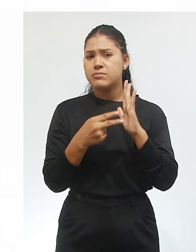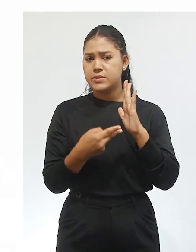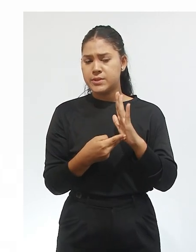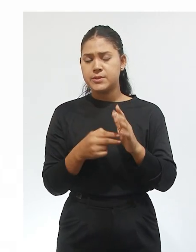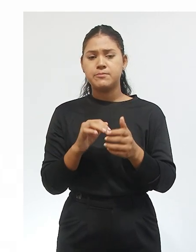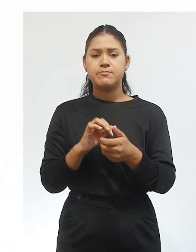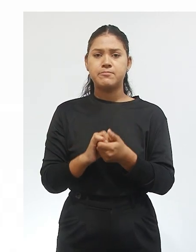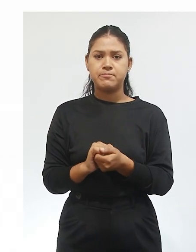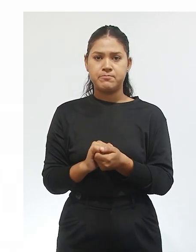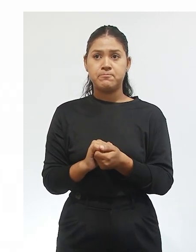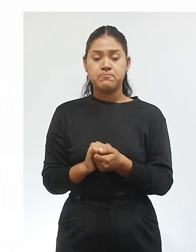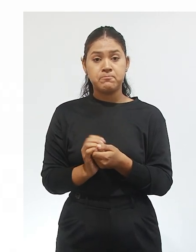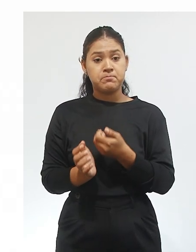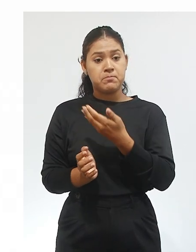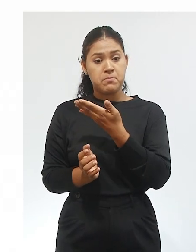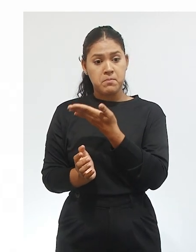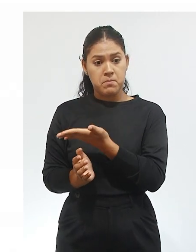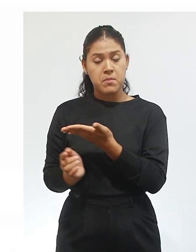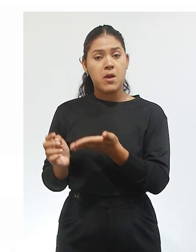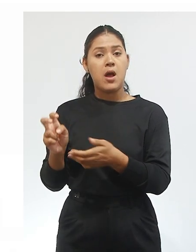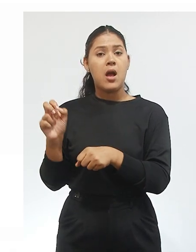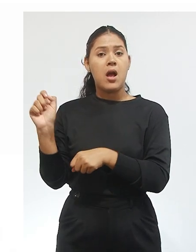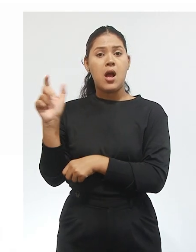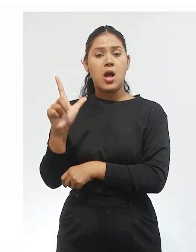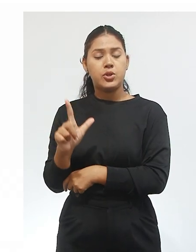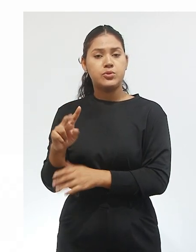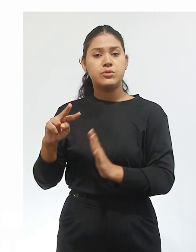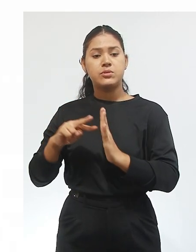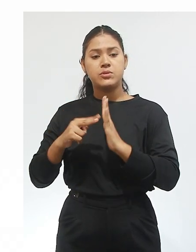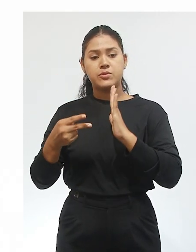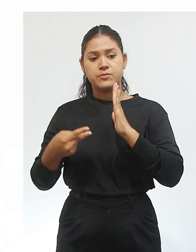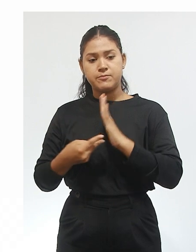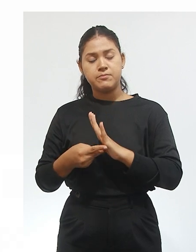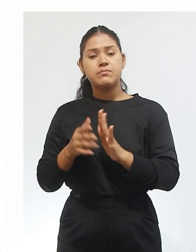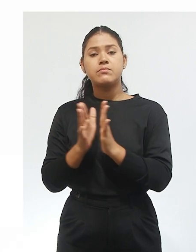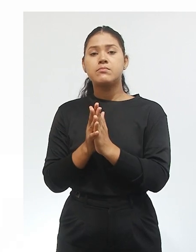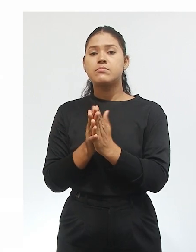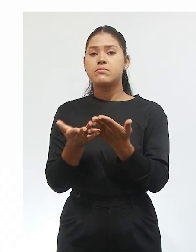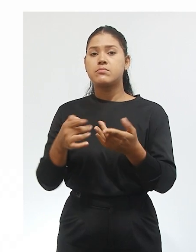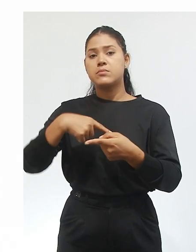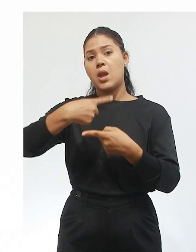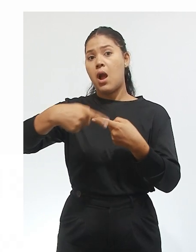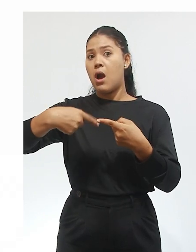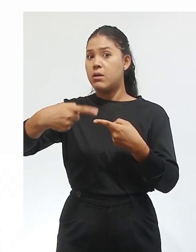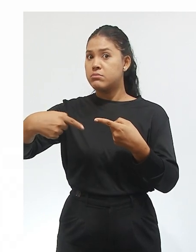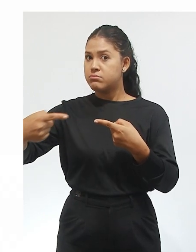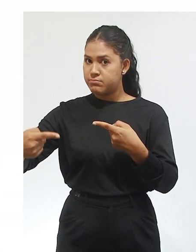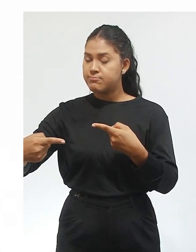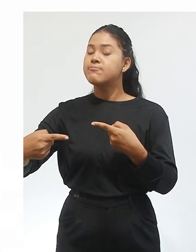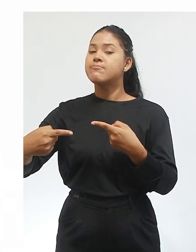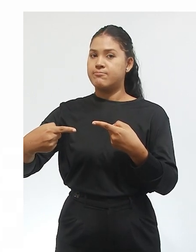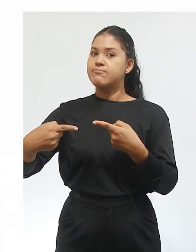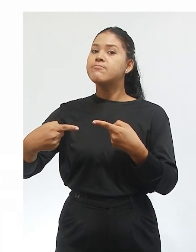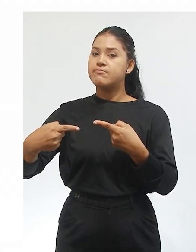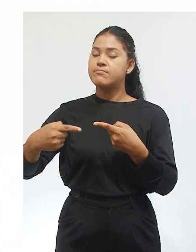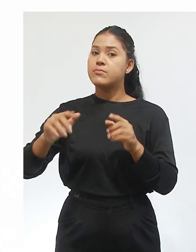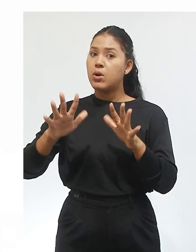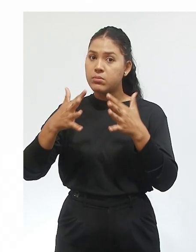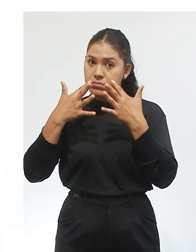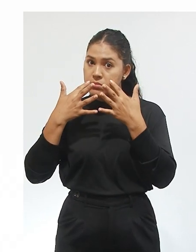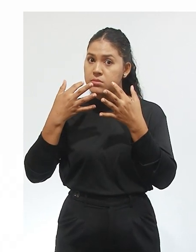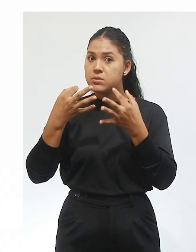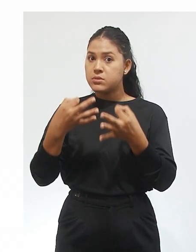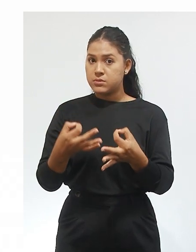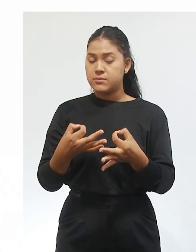características? As extrínsecas, ela deve ser o quê? Deve ser encadernado, tá? Gente, só um